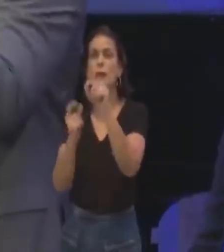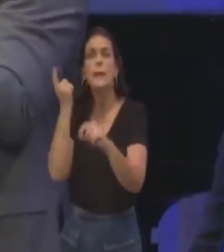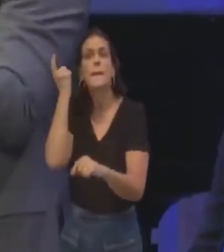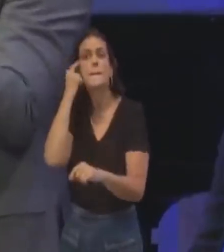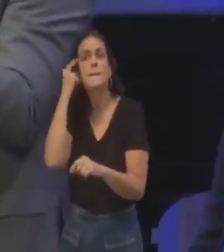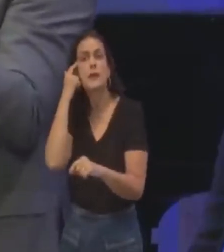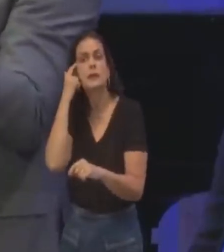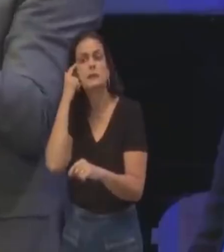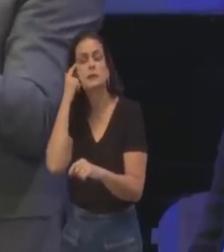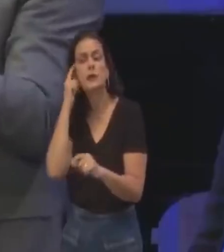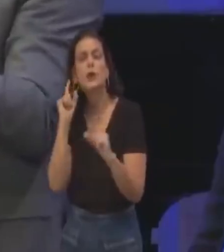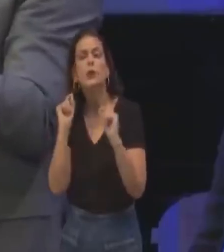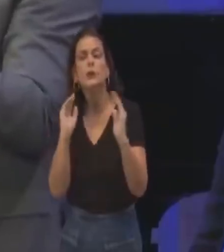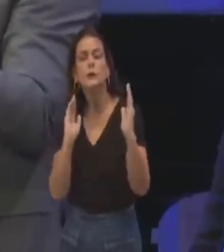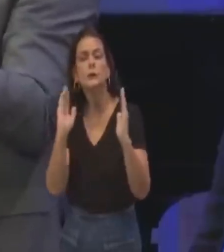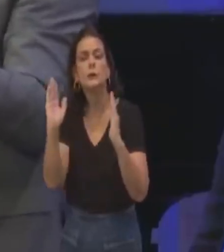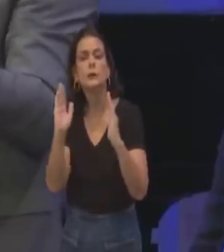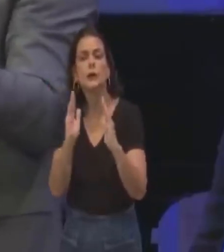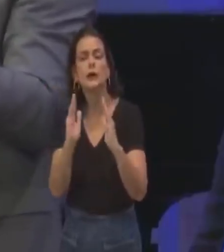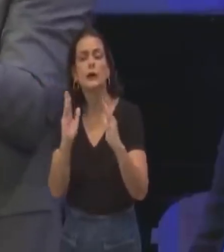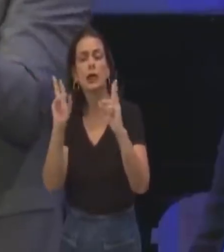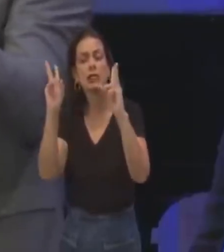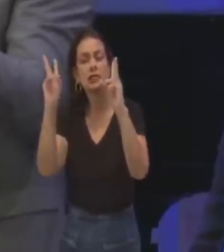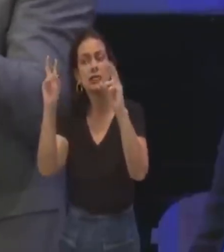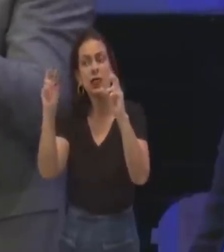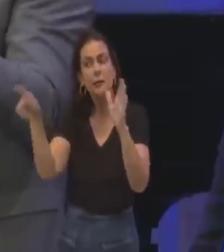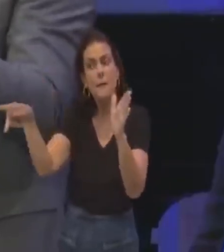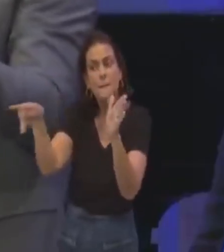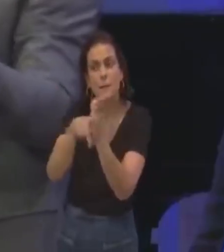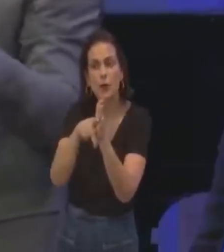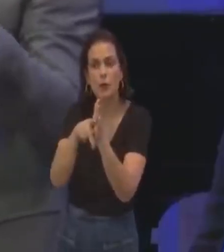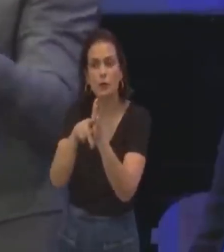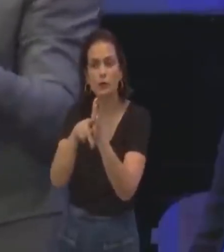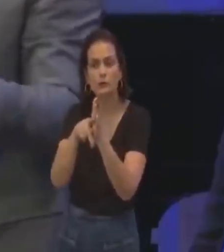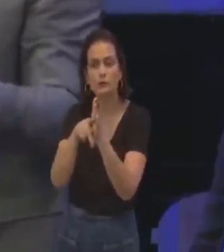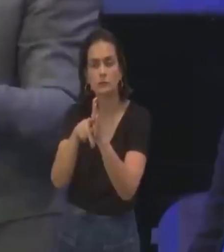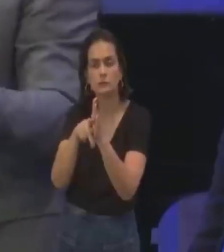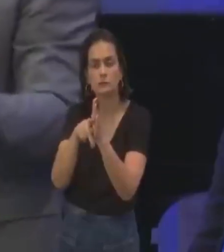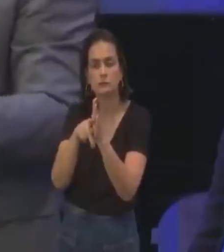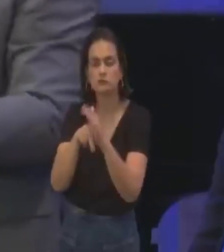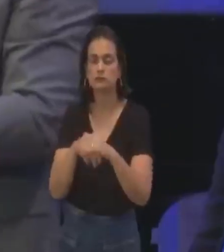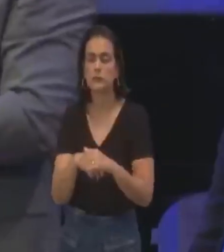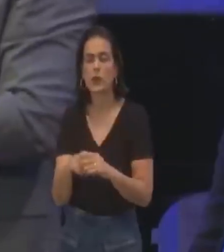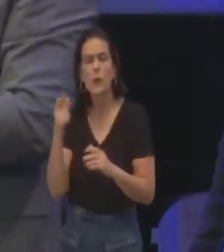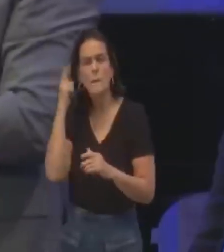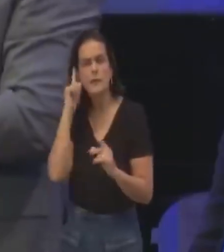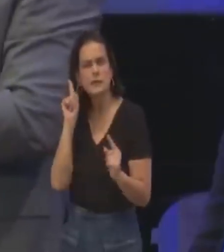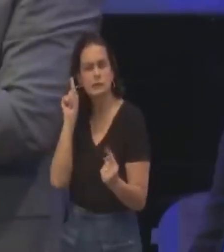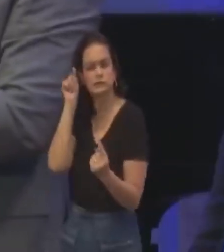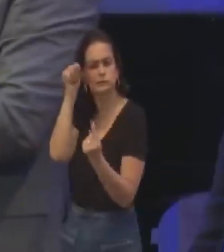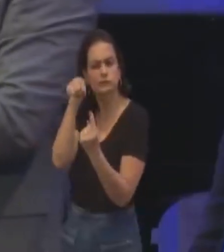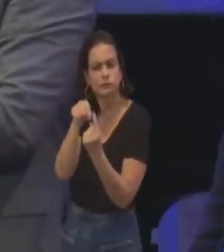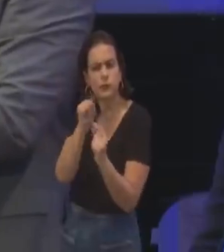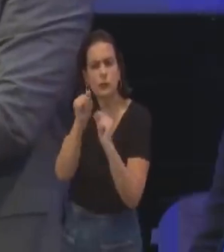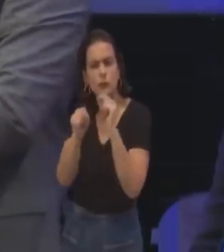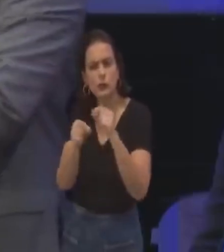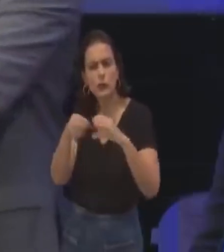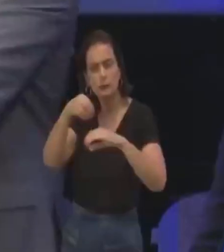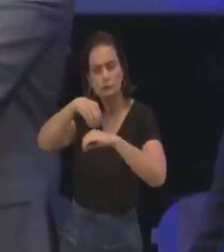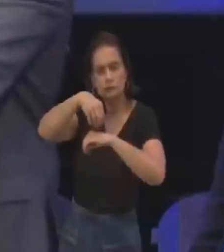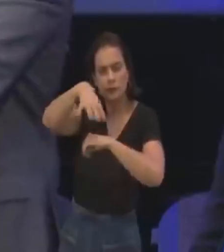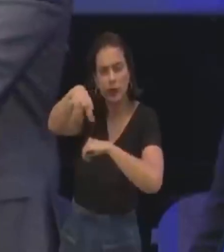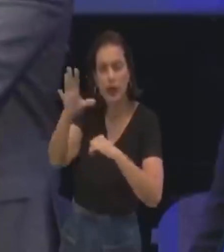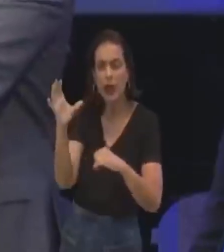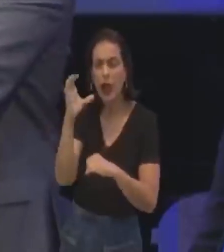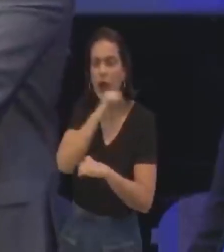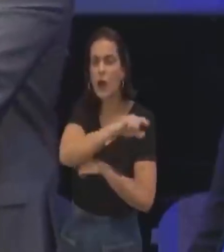num recorte da educação. Nós pensamos numa tela e por isso abrimos esta tela para compartilhar brevemente com os